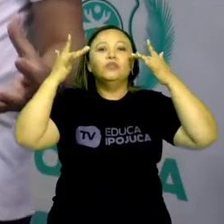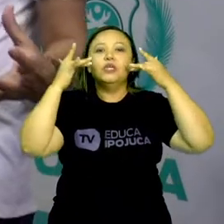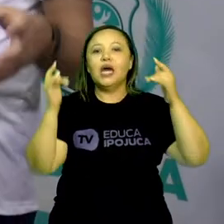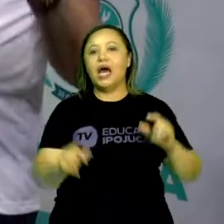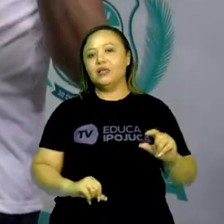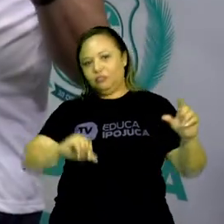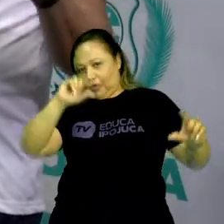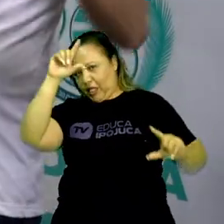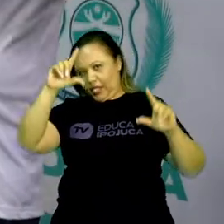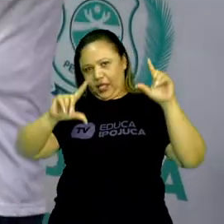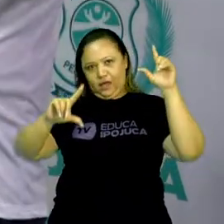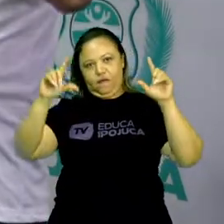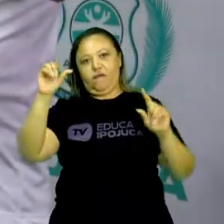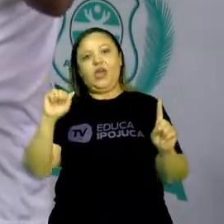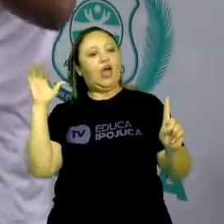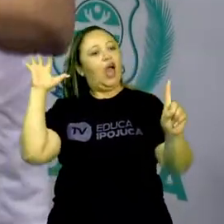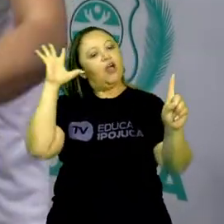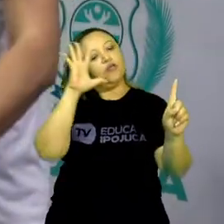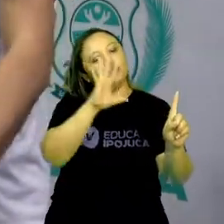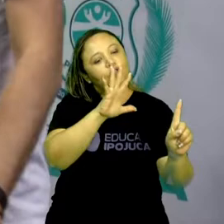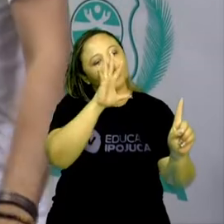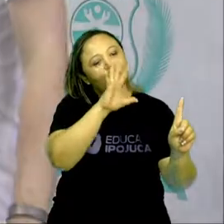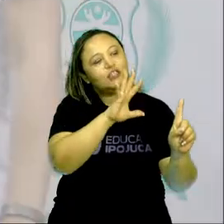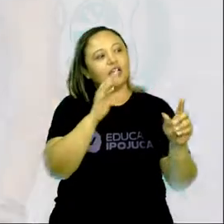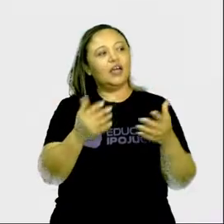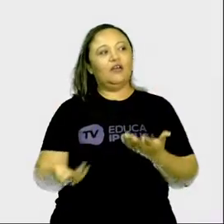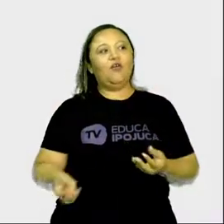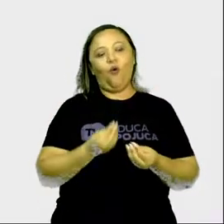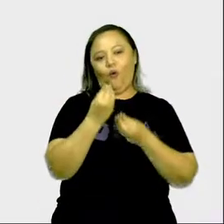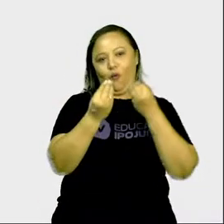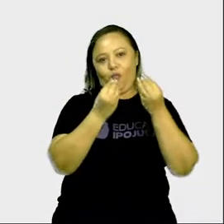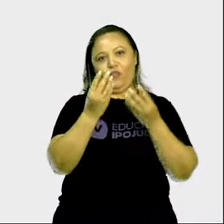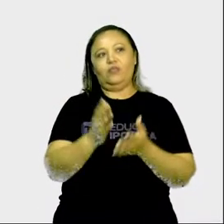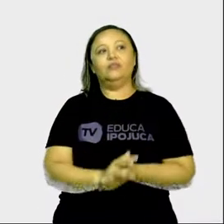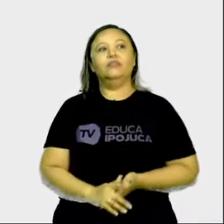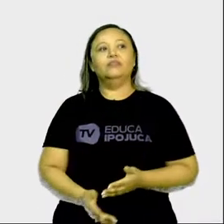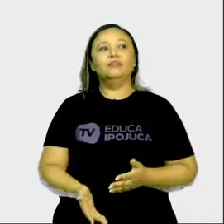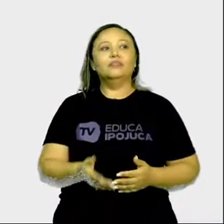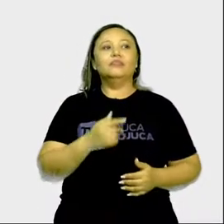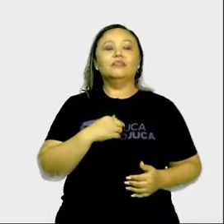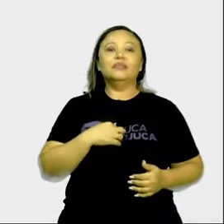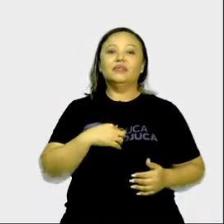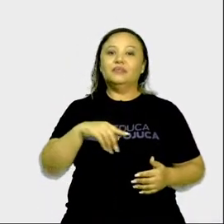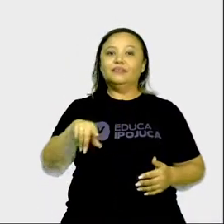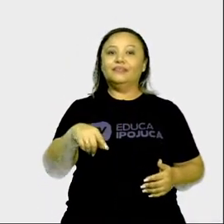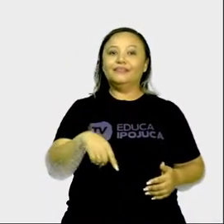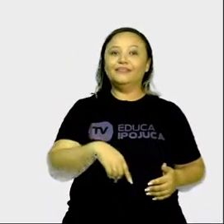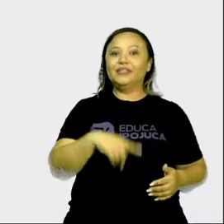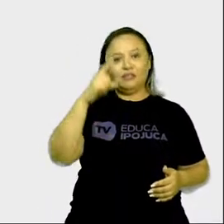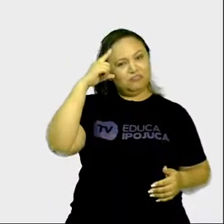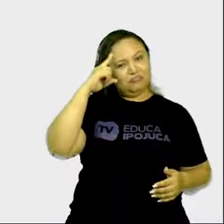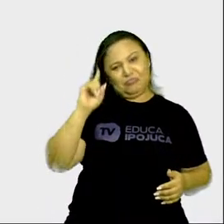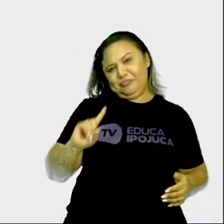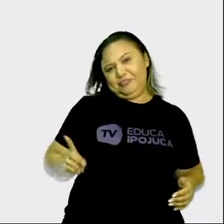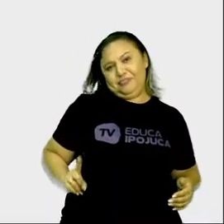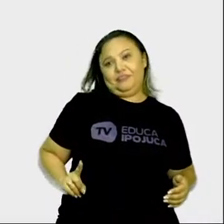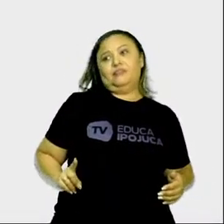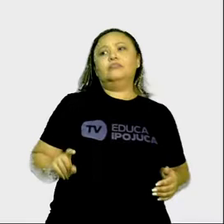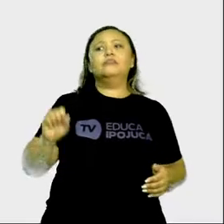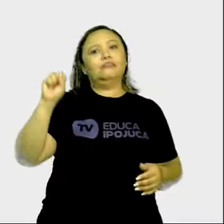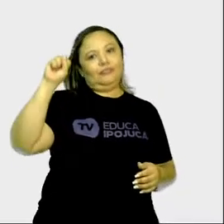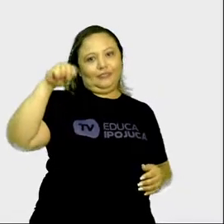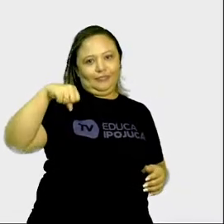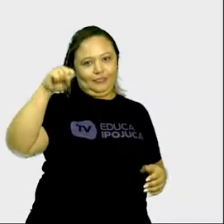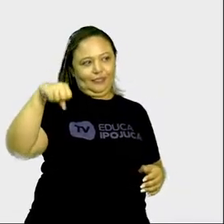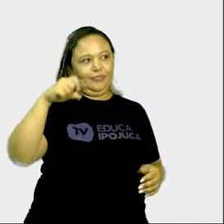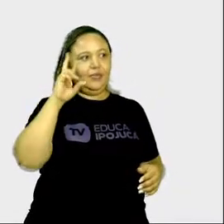Vamos ver. Atenção, agora! Não sei, só sei que foi assim. Vejam,